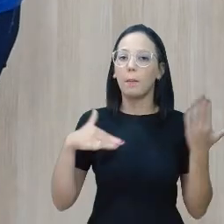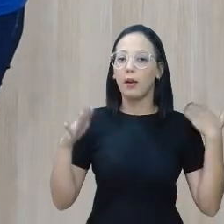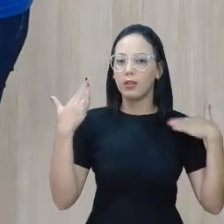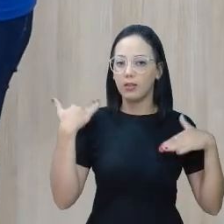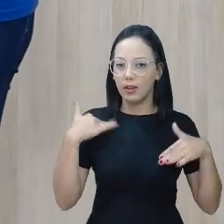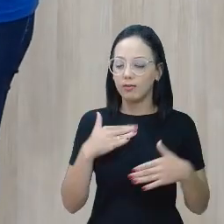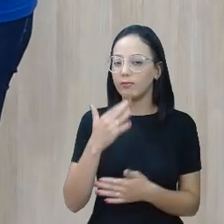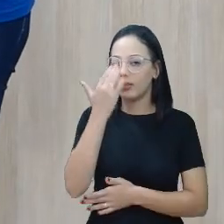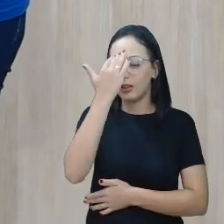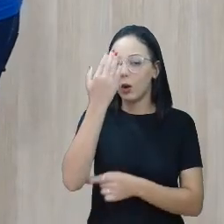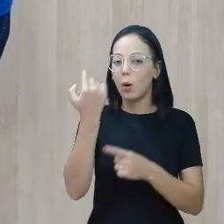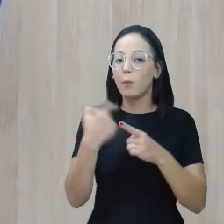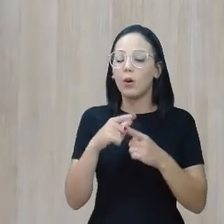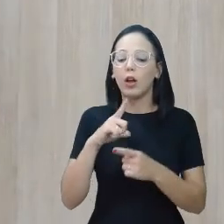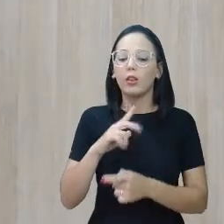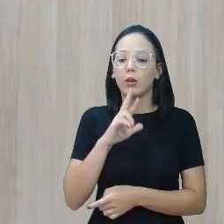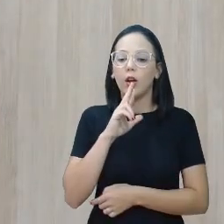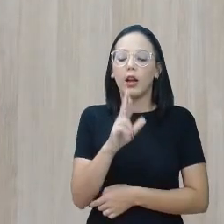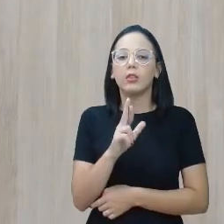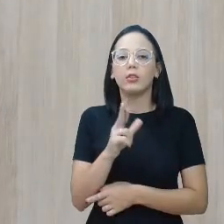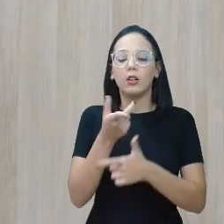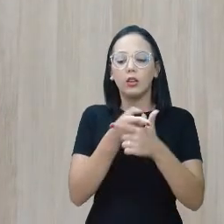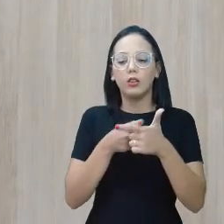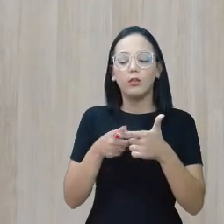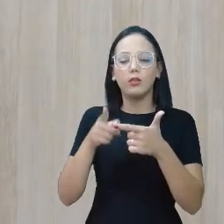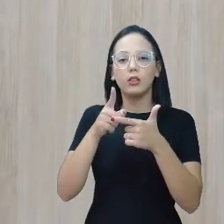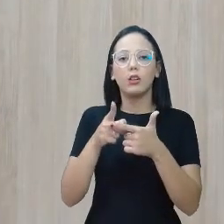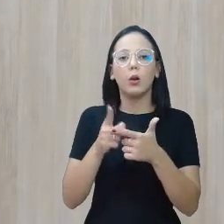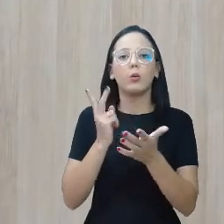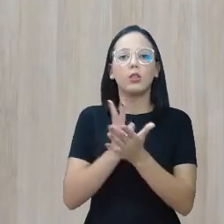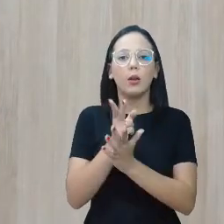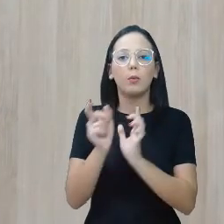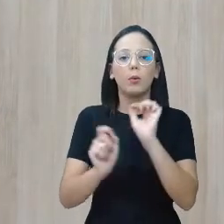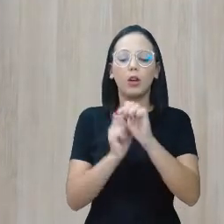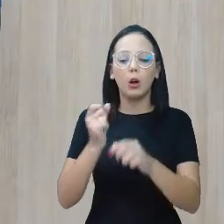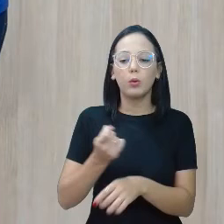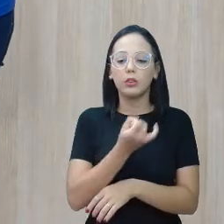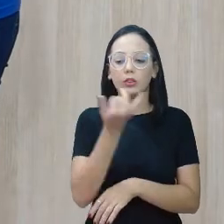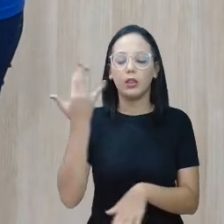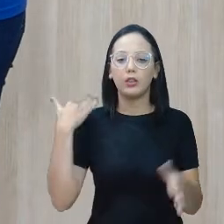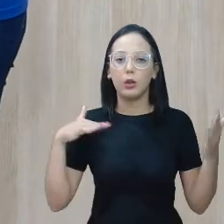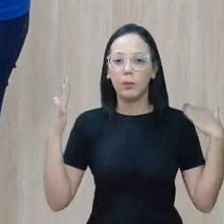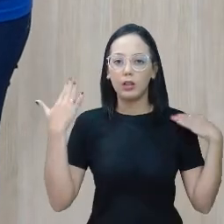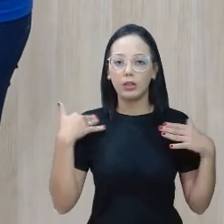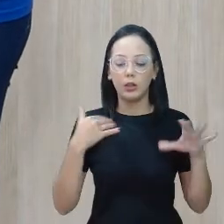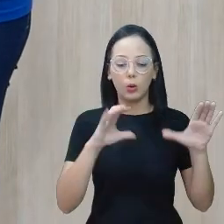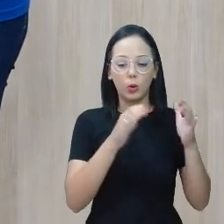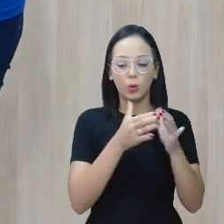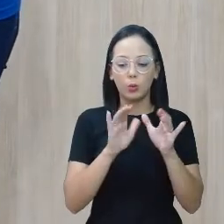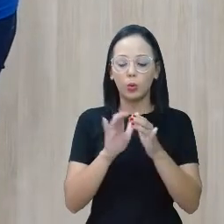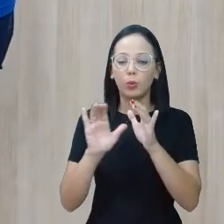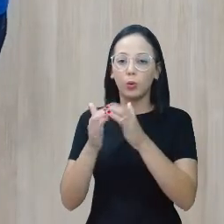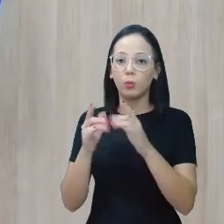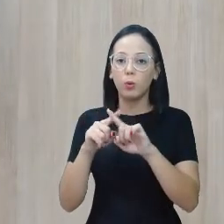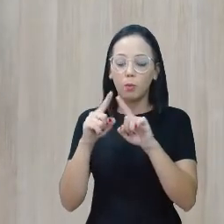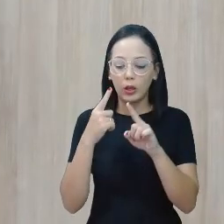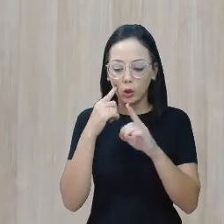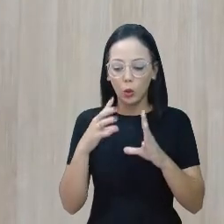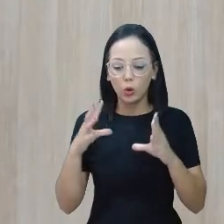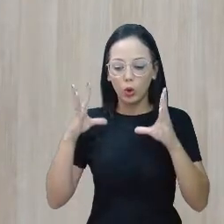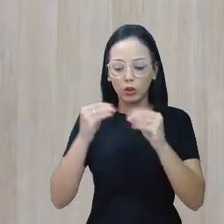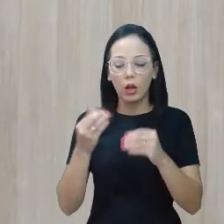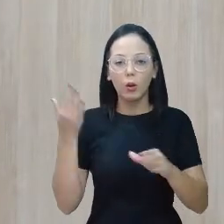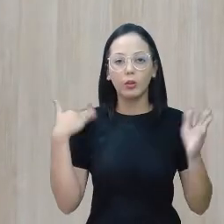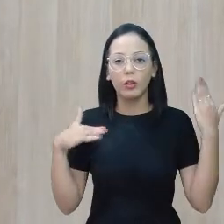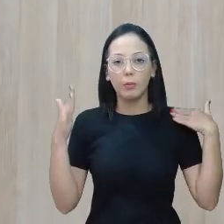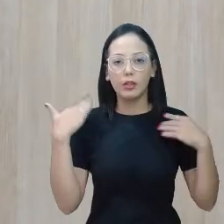aí. Porque a gente teve o resultado da divisão sendo a quantidade de passeios em cada grupo. Mas o total de passeios